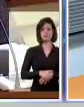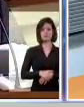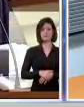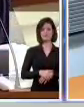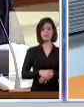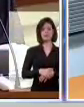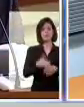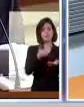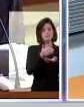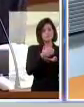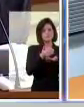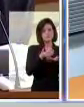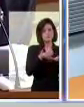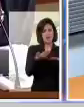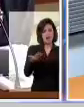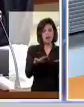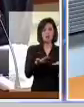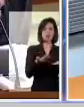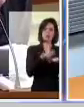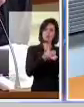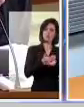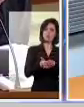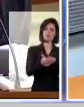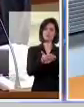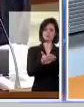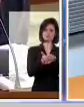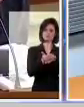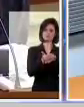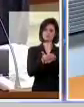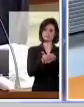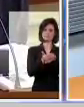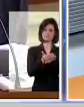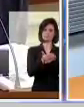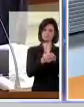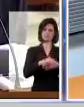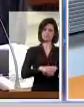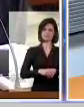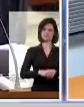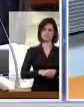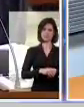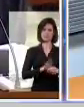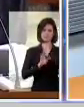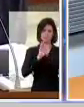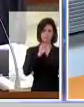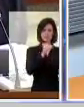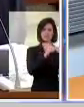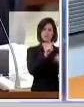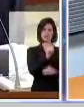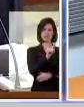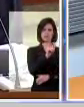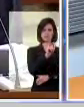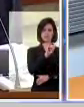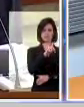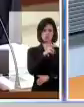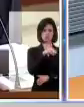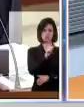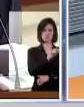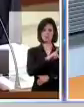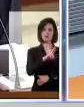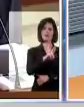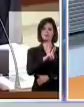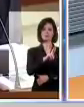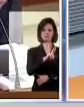sim. E nunca haveria mudança de jurisprudência. Agora, o que se destaca aí, evidentemente, é